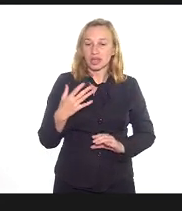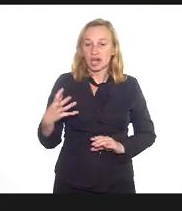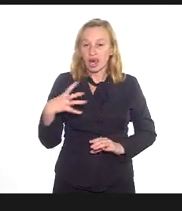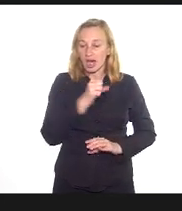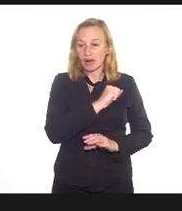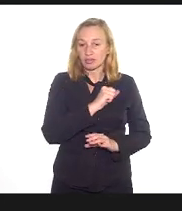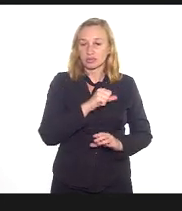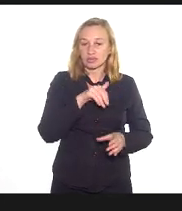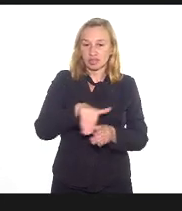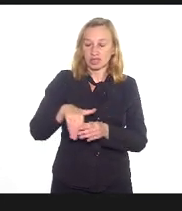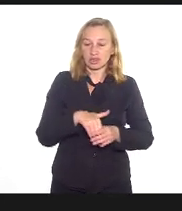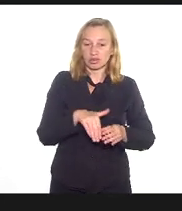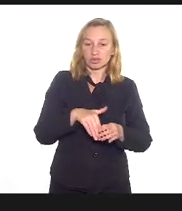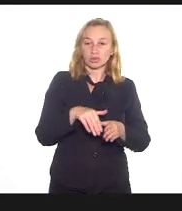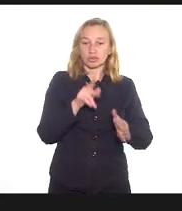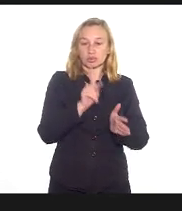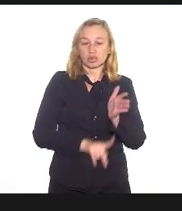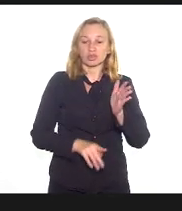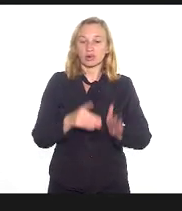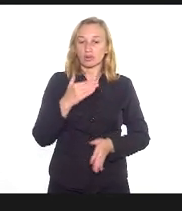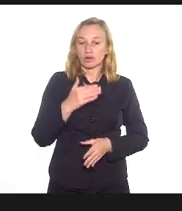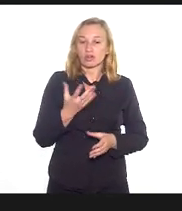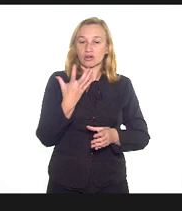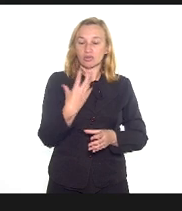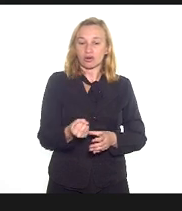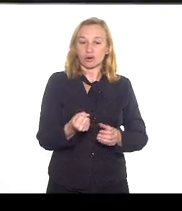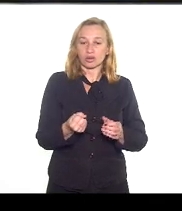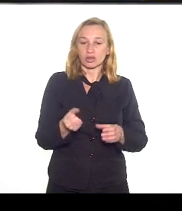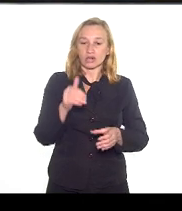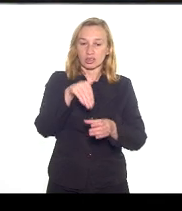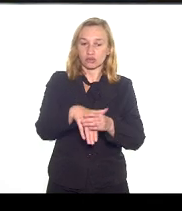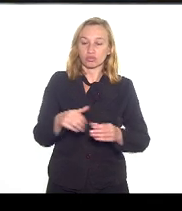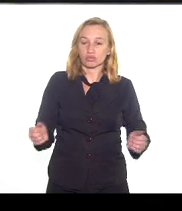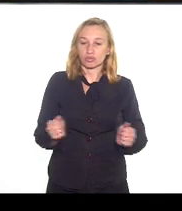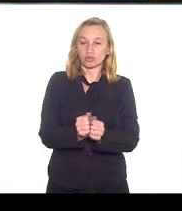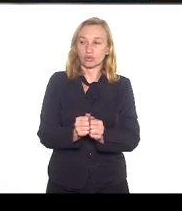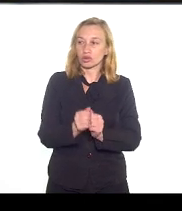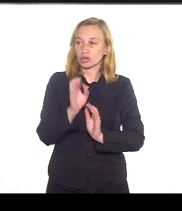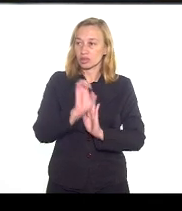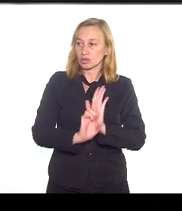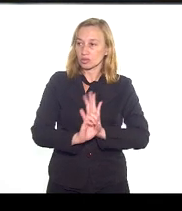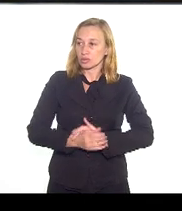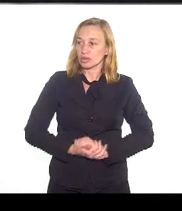desses projetos. Mas o voto é favorável com emendas.